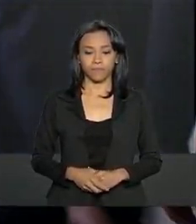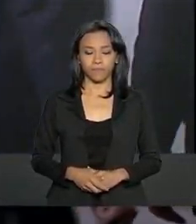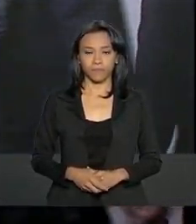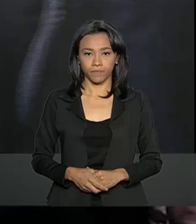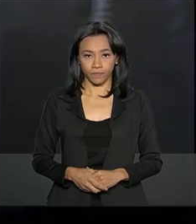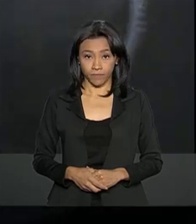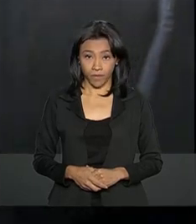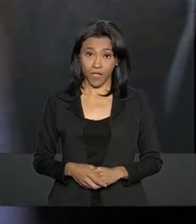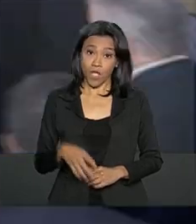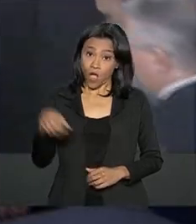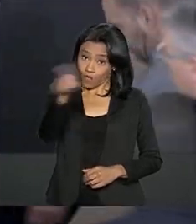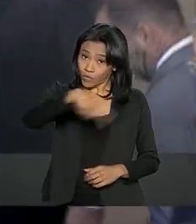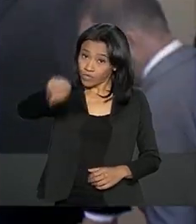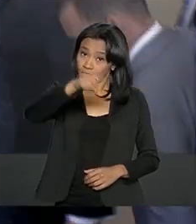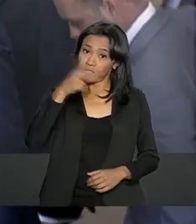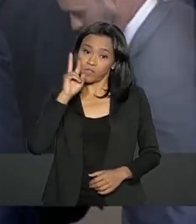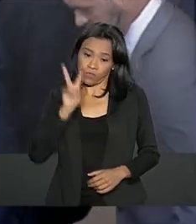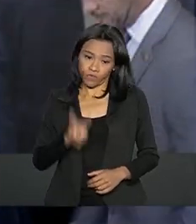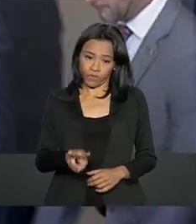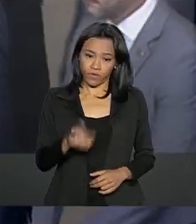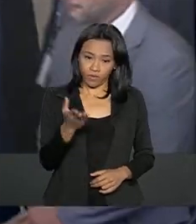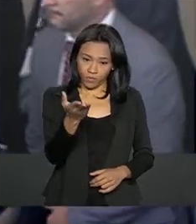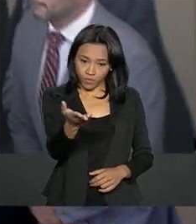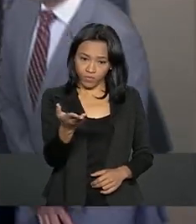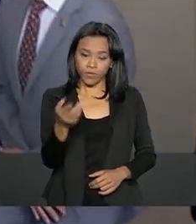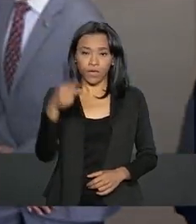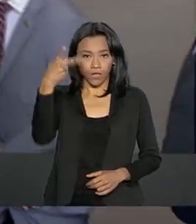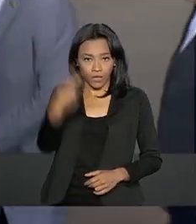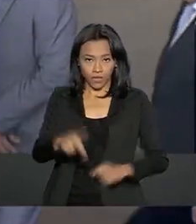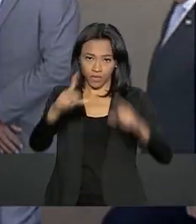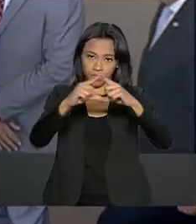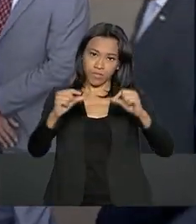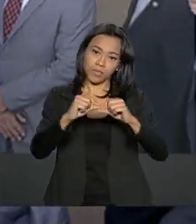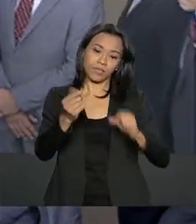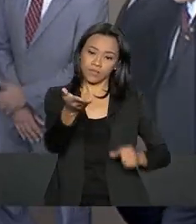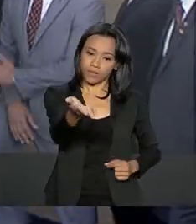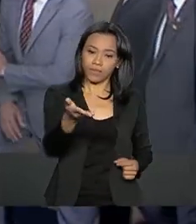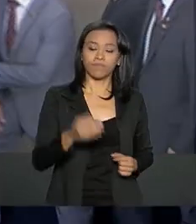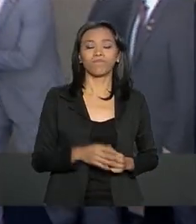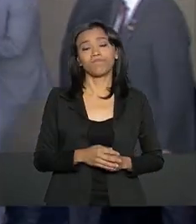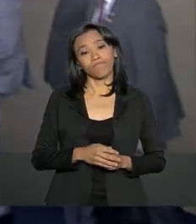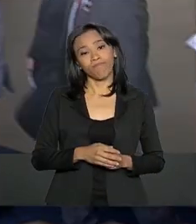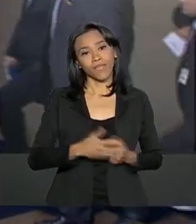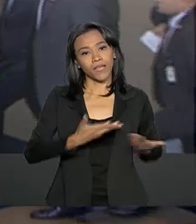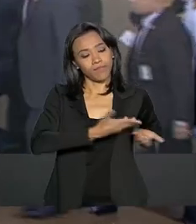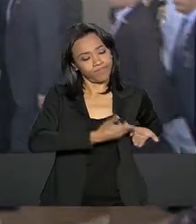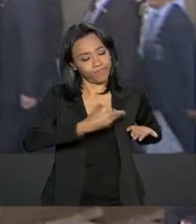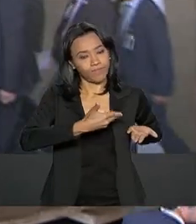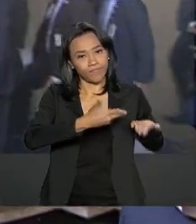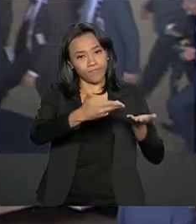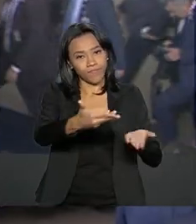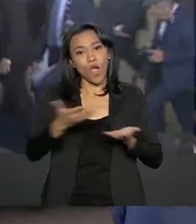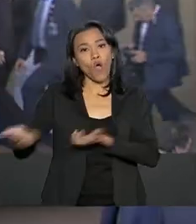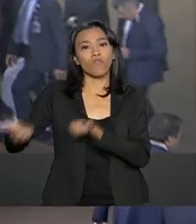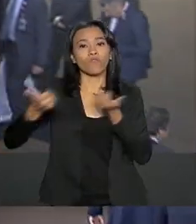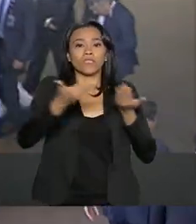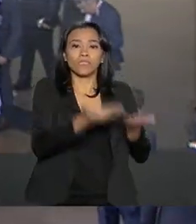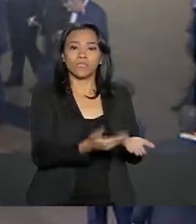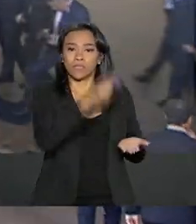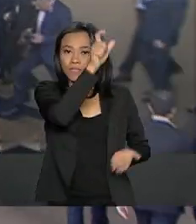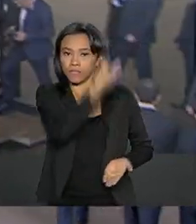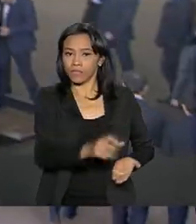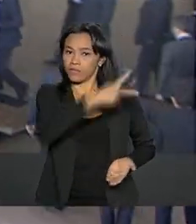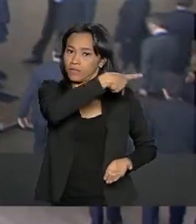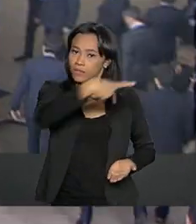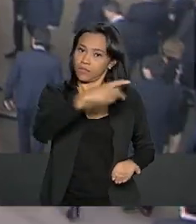Você está acompanhando ao vivo, direto do Palácio Itamaraty, em Brasília, a recepção oferecida ao presidente da Argentina, que